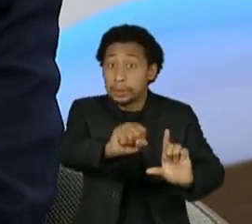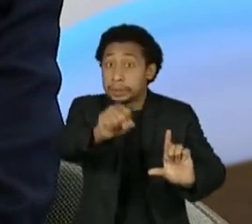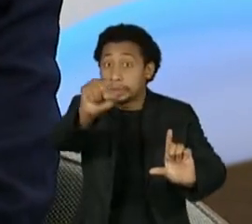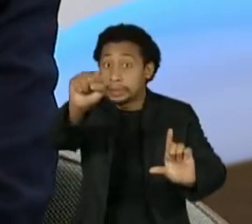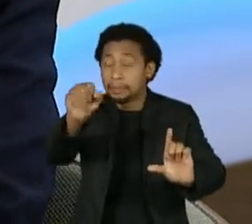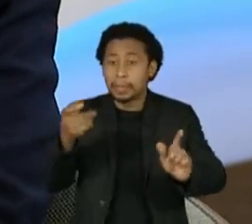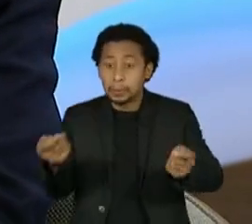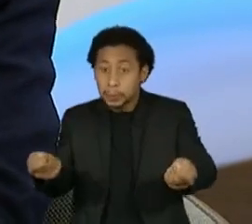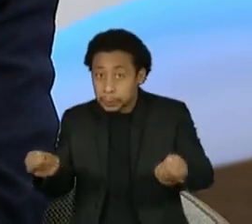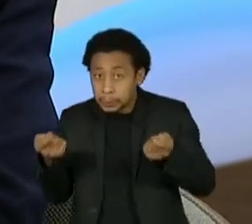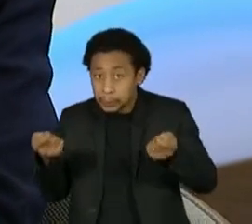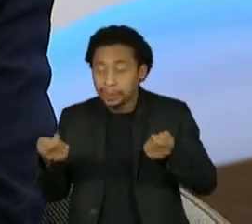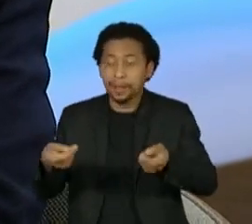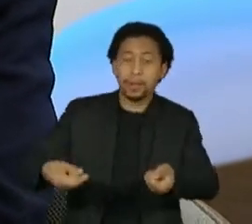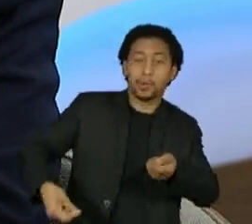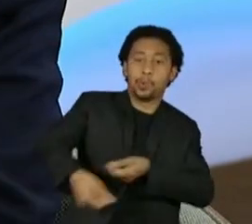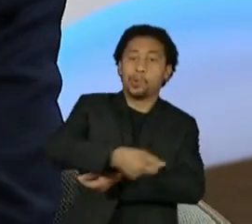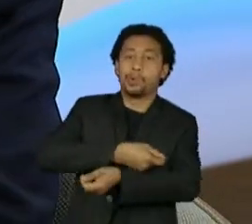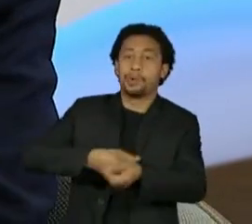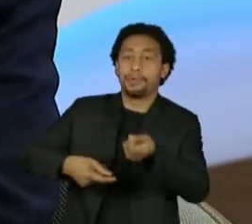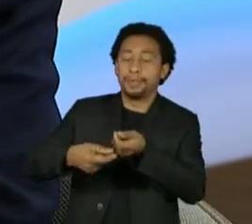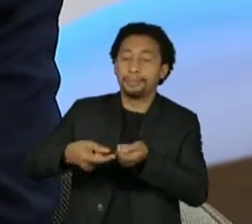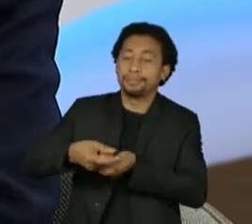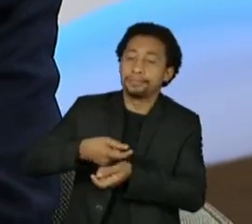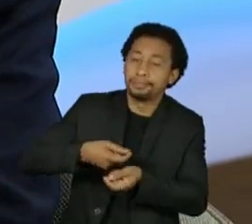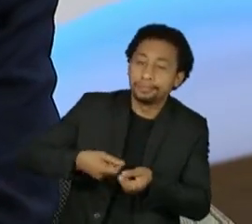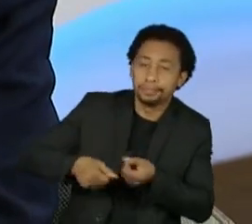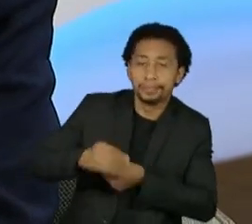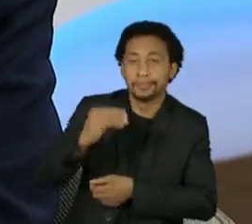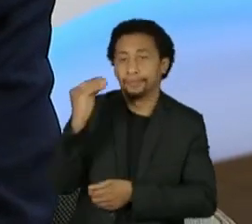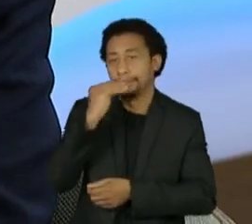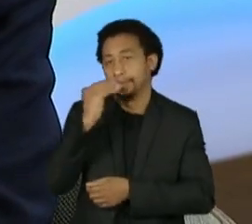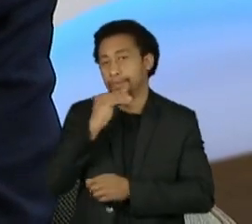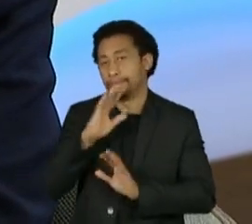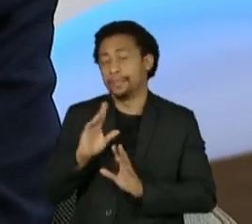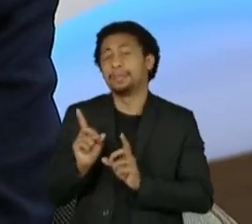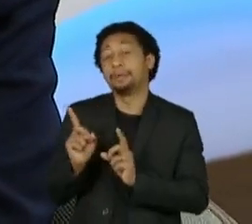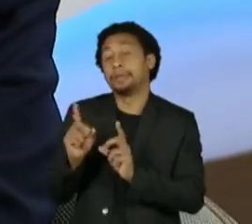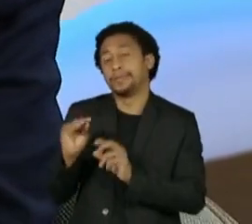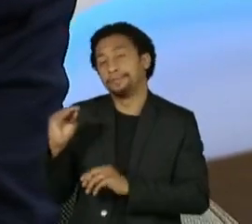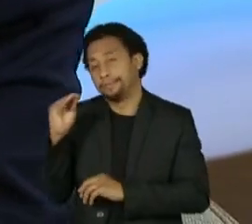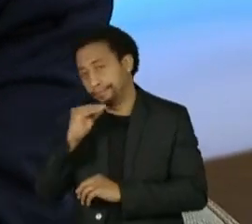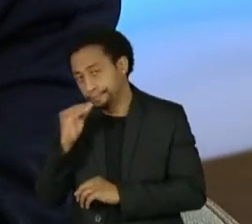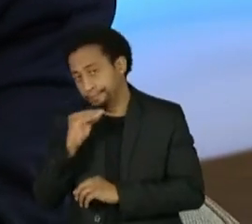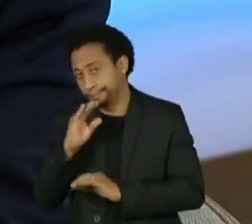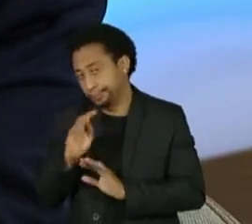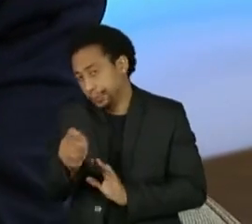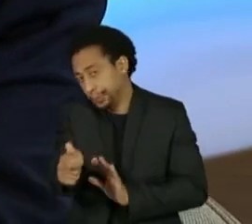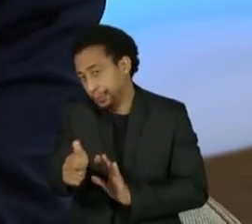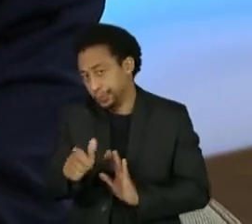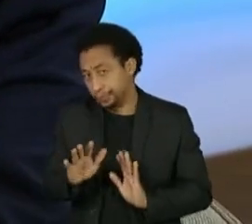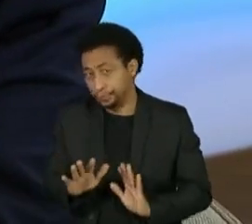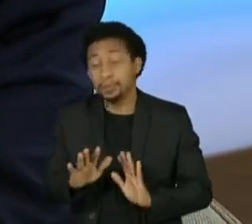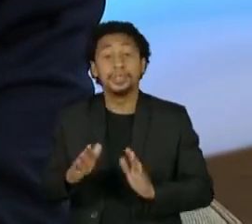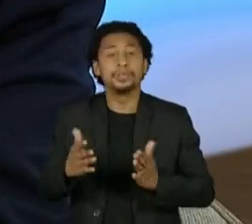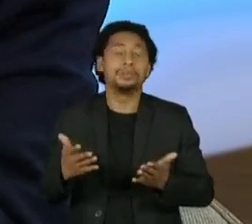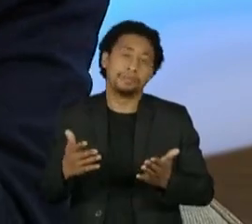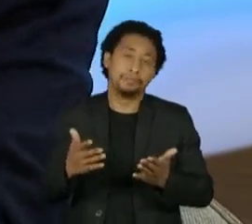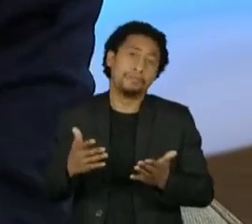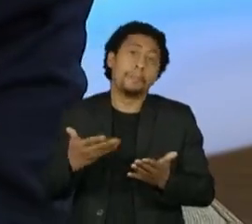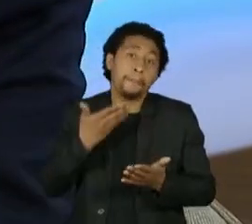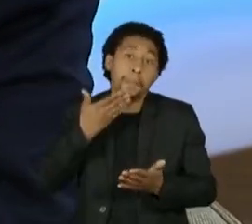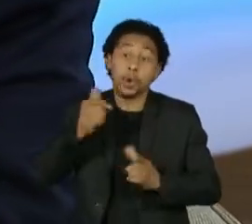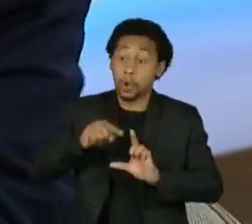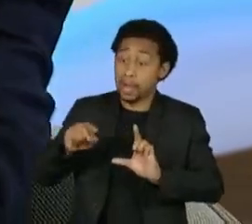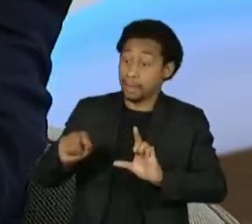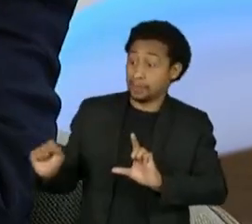então uma visão que eu chamo de míope Olha aí bom então faz o seguinte deixa a inflação subir tá certo